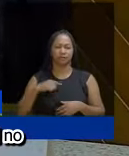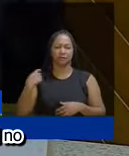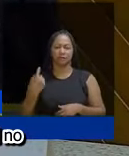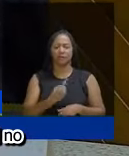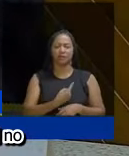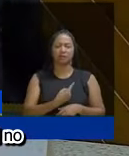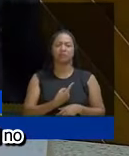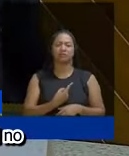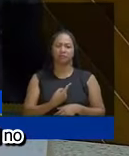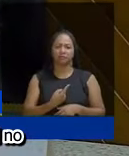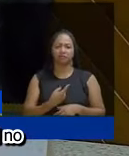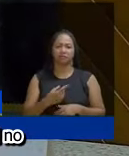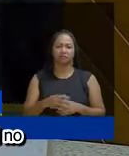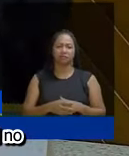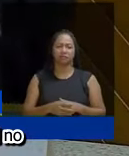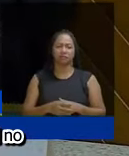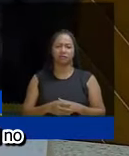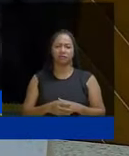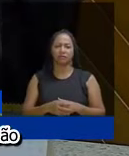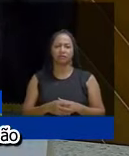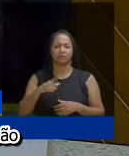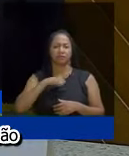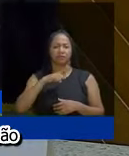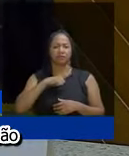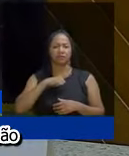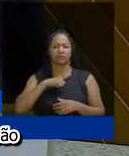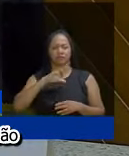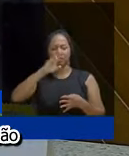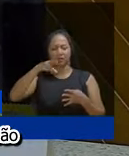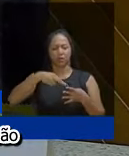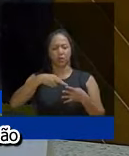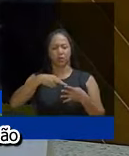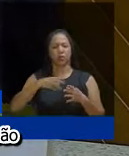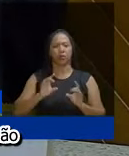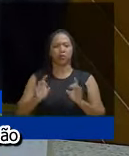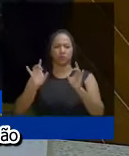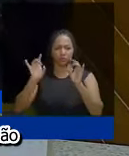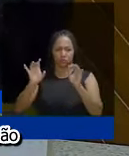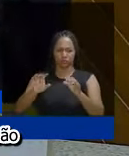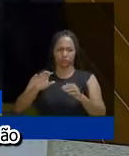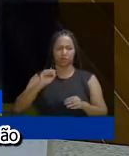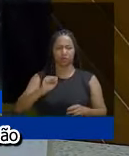temos um agravo regimental no recurso especial